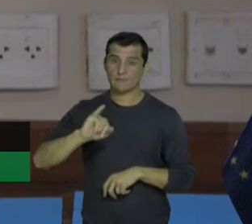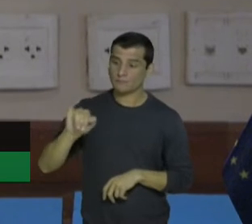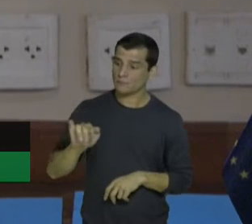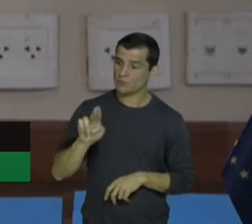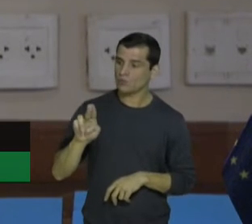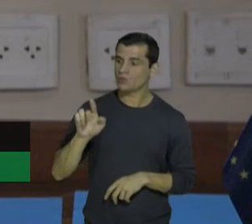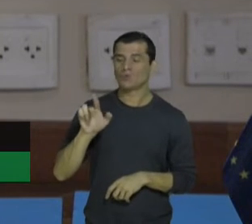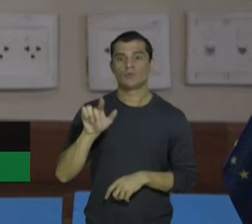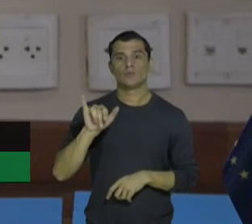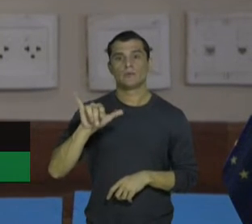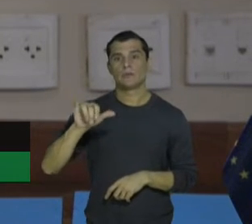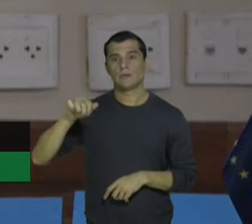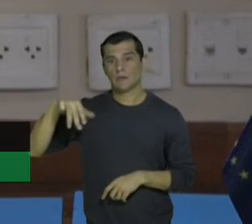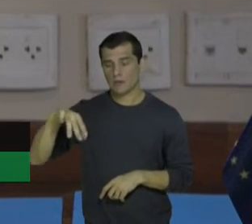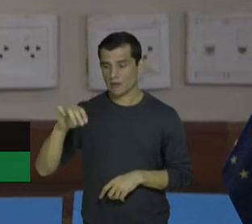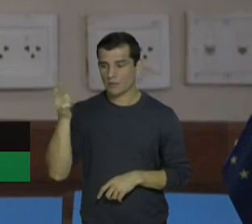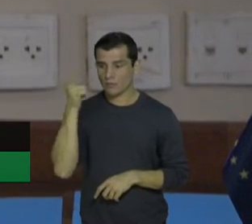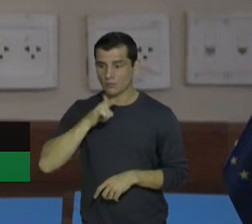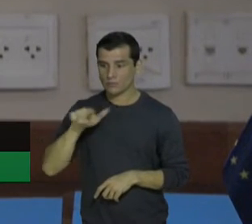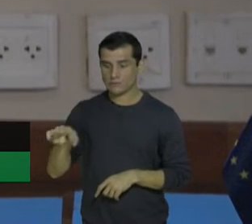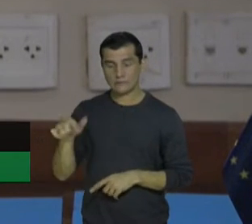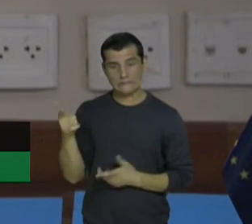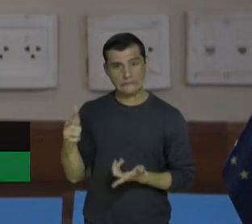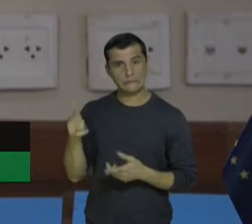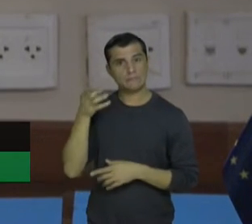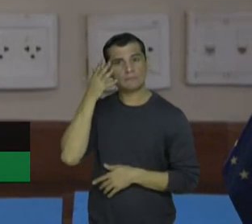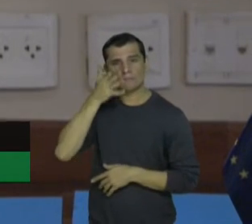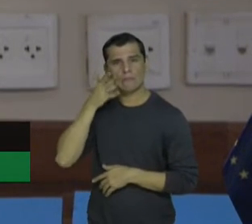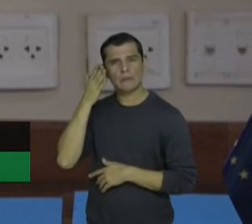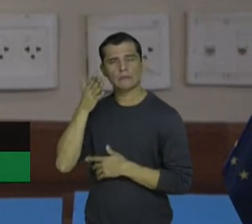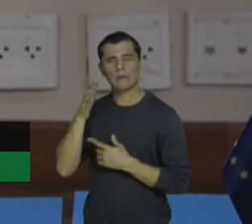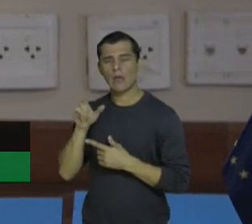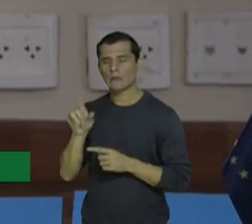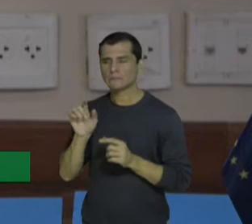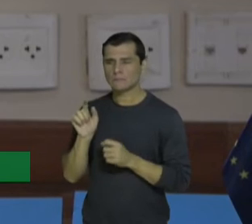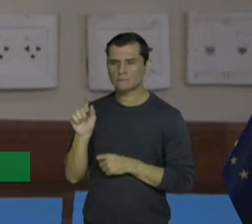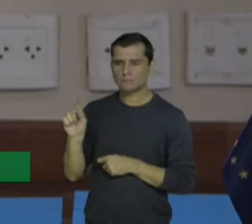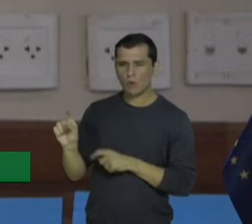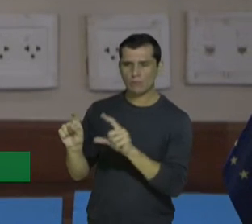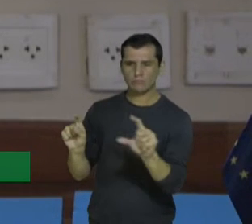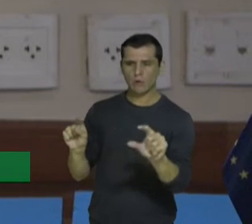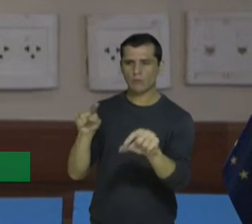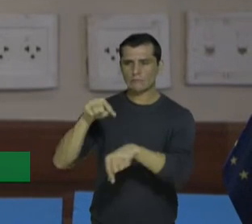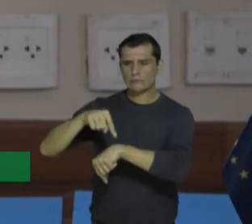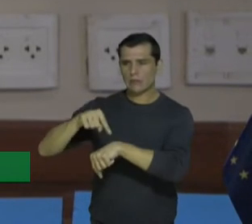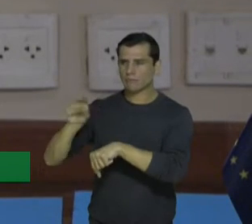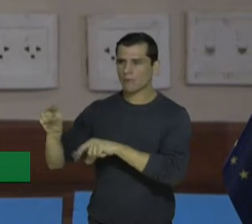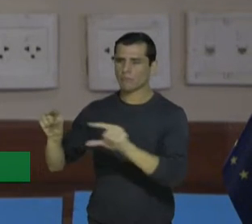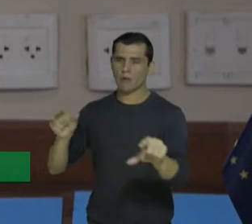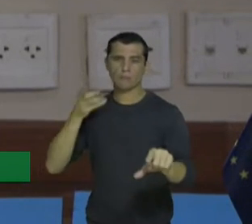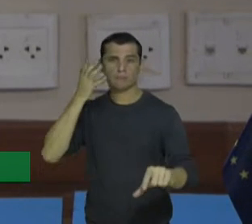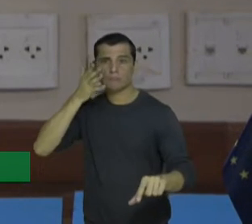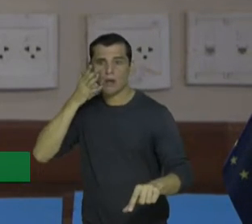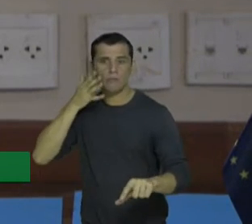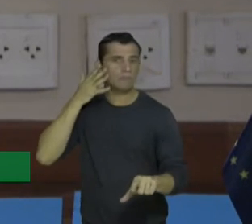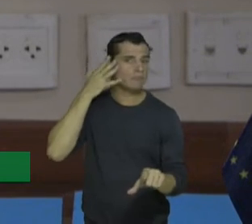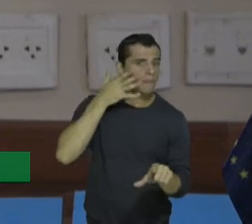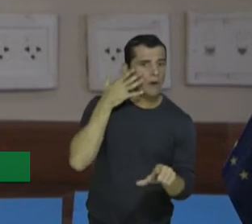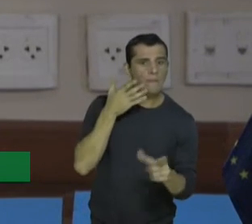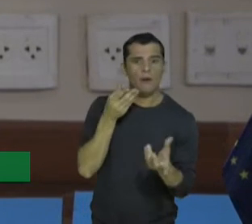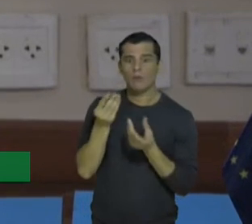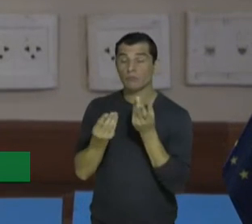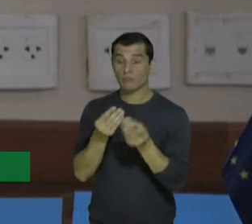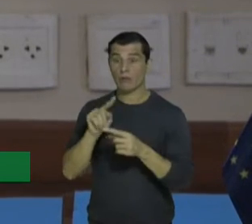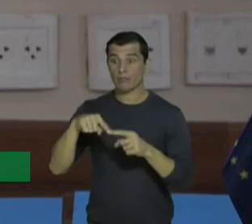intervir como quando entender necessário Vamos abrir um pouquinho para cada um e depois vamos fazer um bate-papo dos dois e ao final vamos